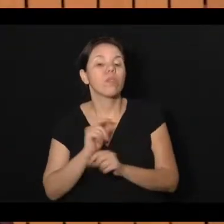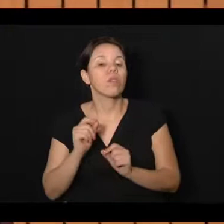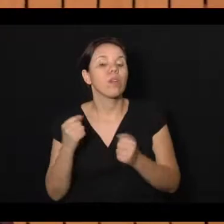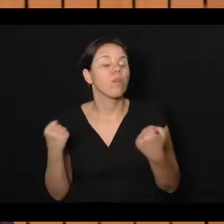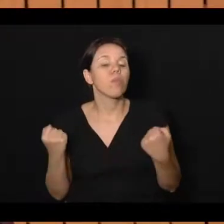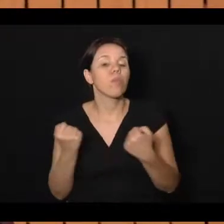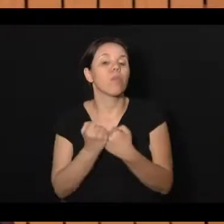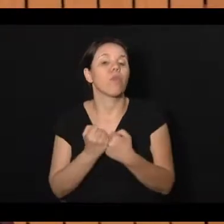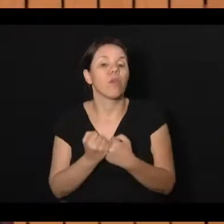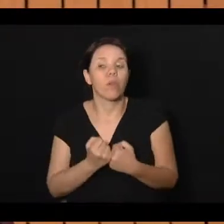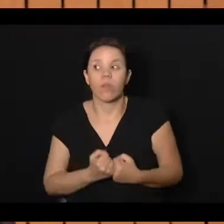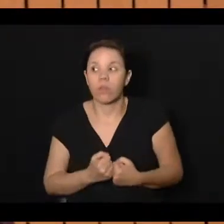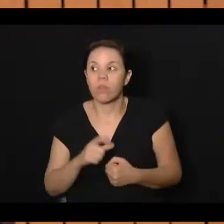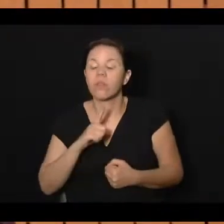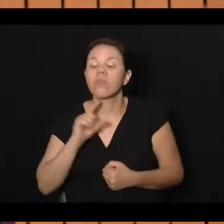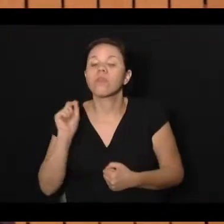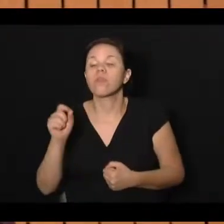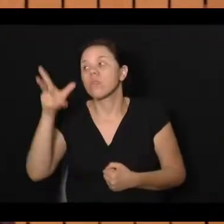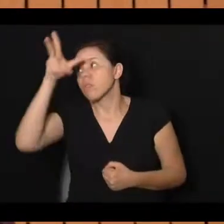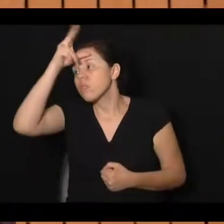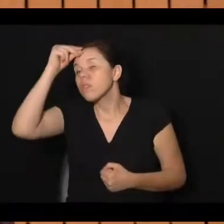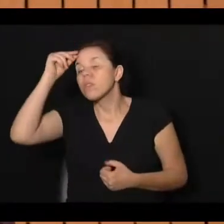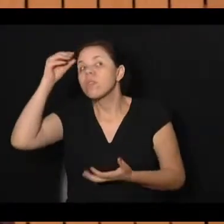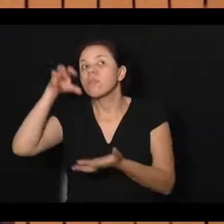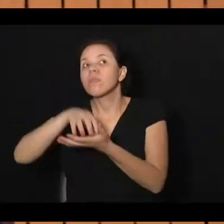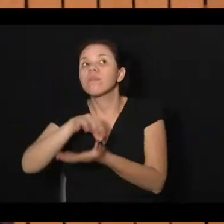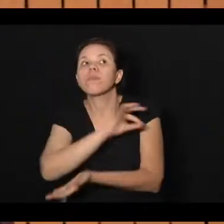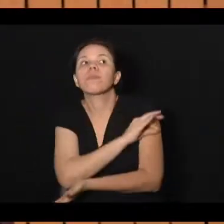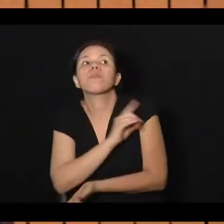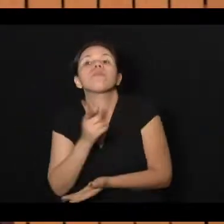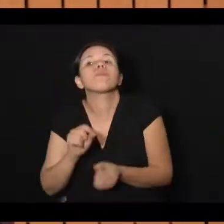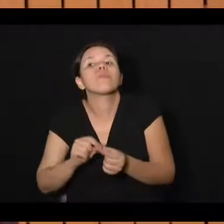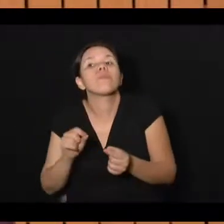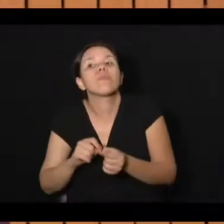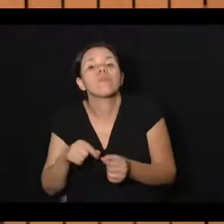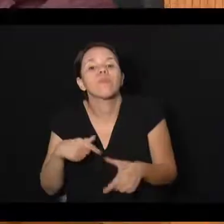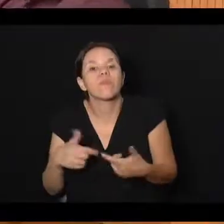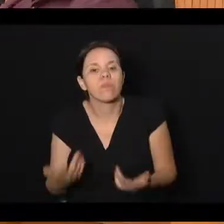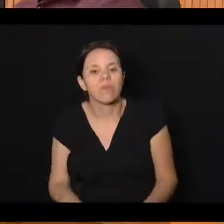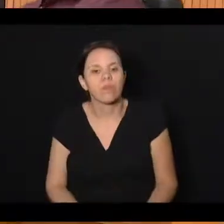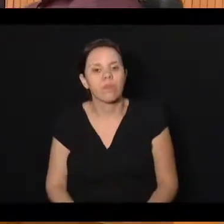sentido existe alguém da prefeitura e como a prefeitura ver o nosso trabalho